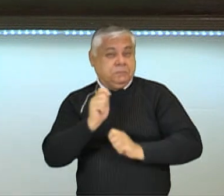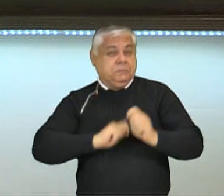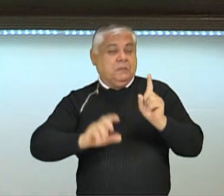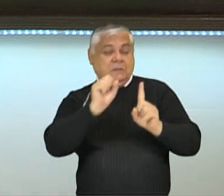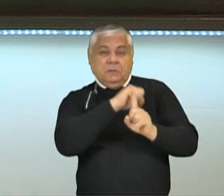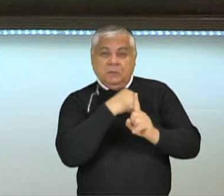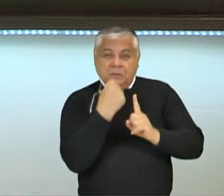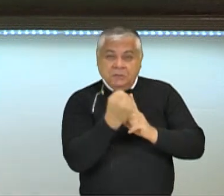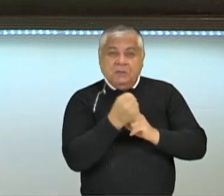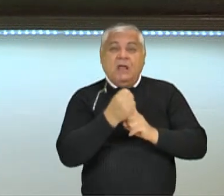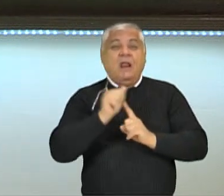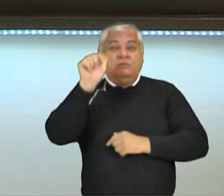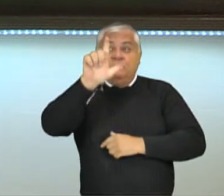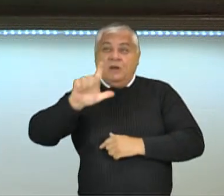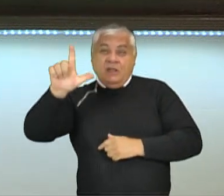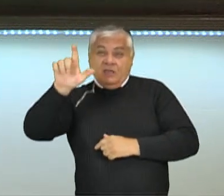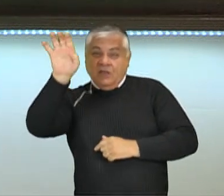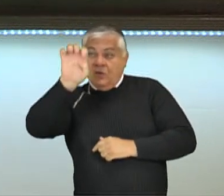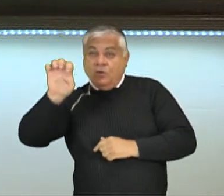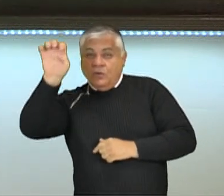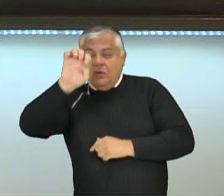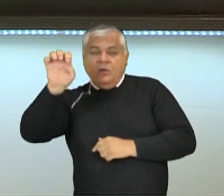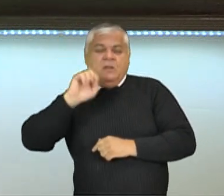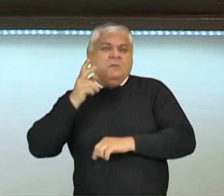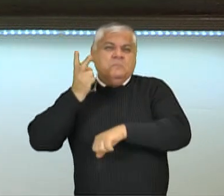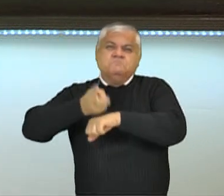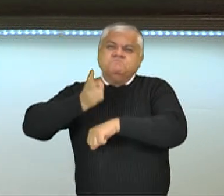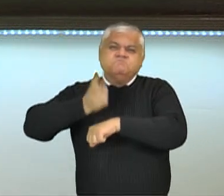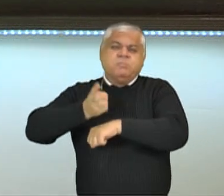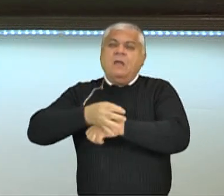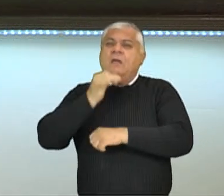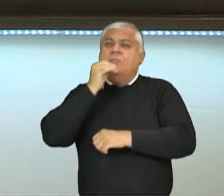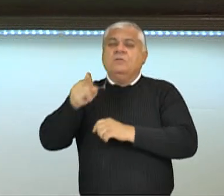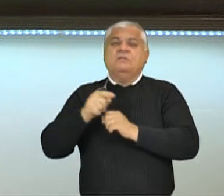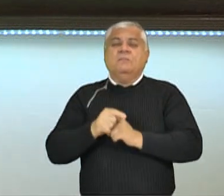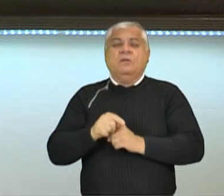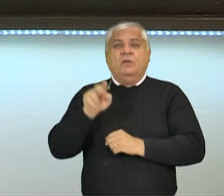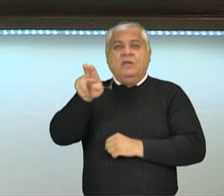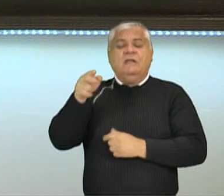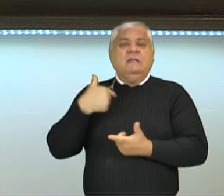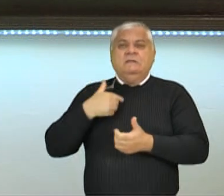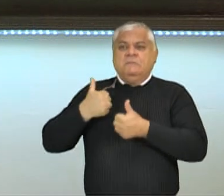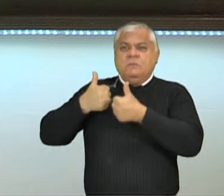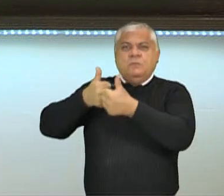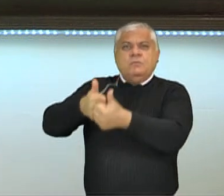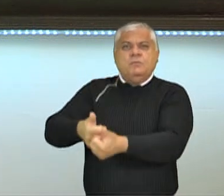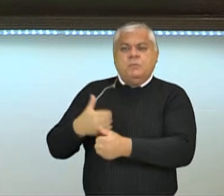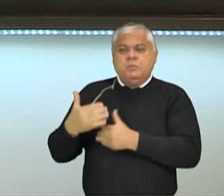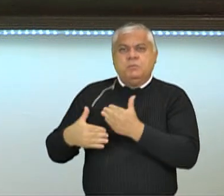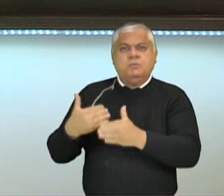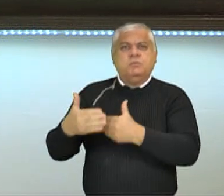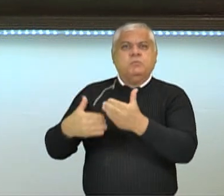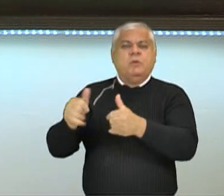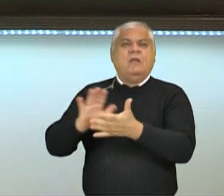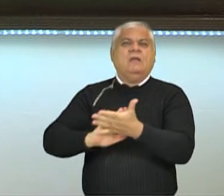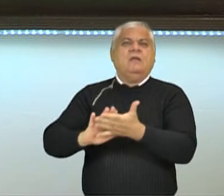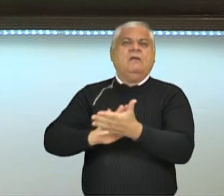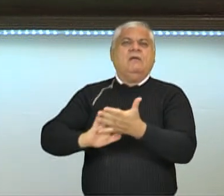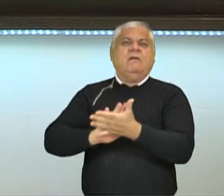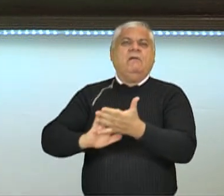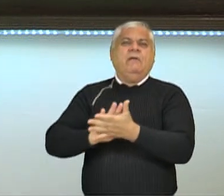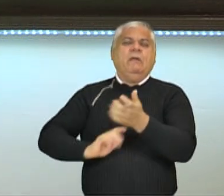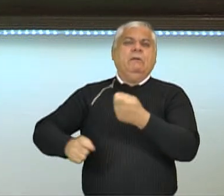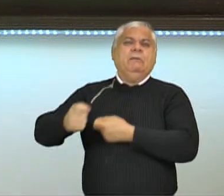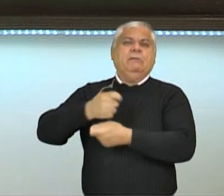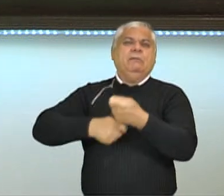leste europeu ficaram por muito tempo sob o domínio da União Soviética, então não acompanharam o desenvolvimento econômico